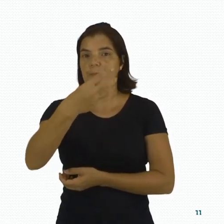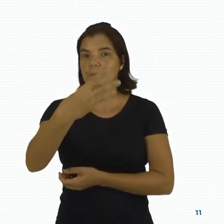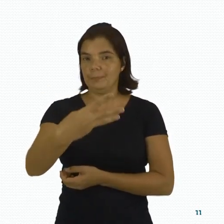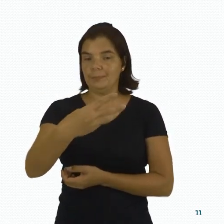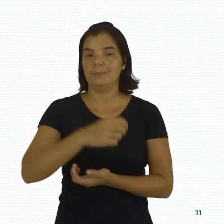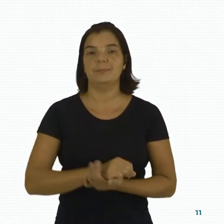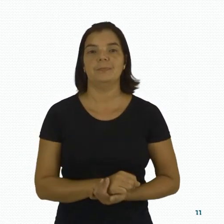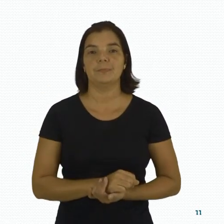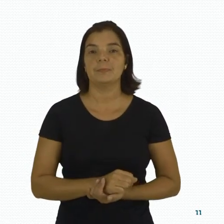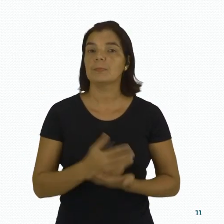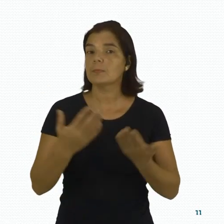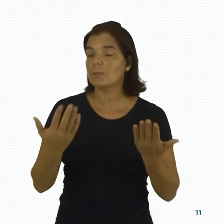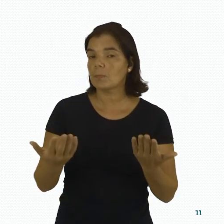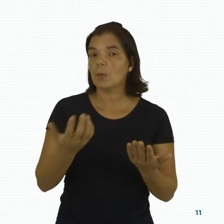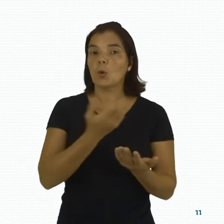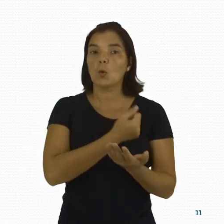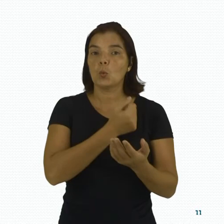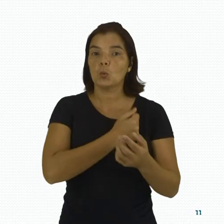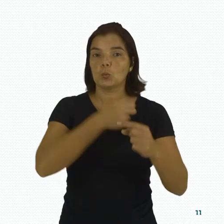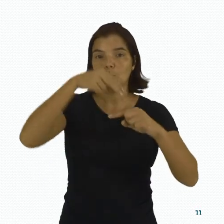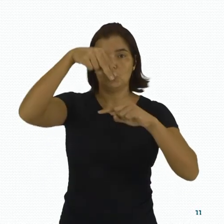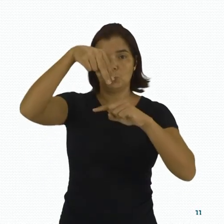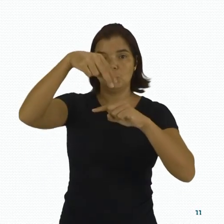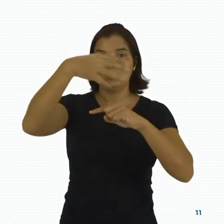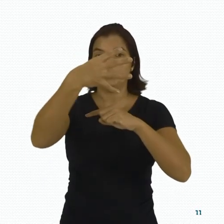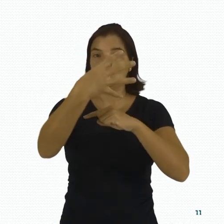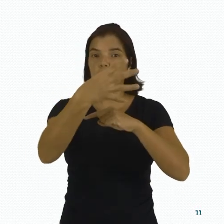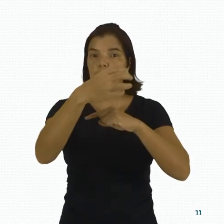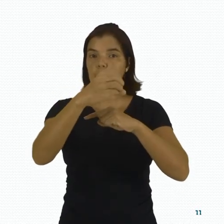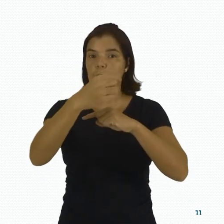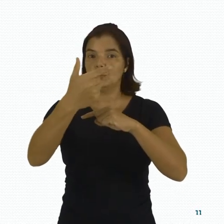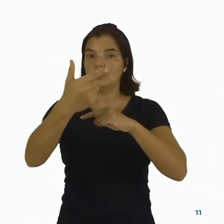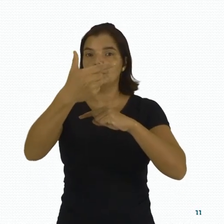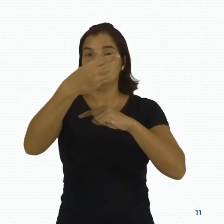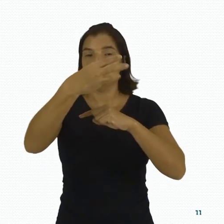4.023. Então, o nosso numerador seria 4.023